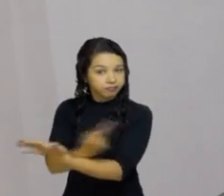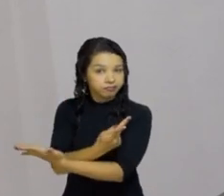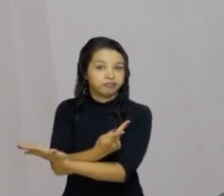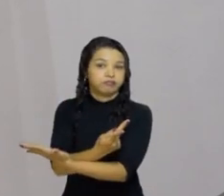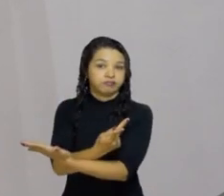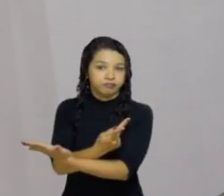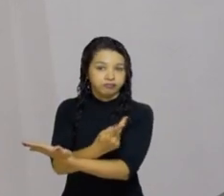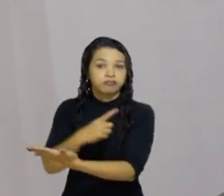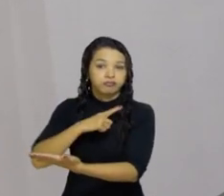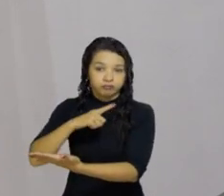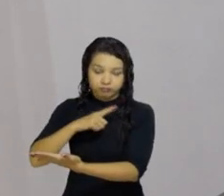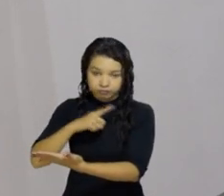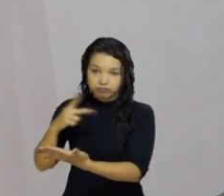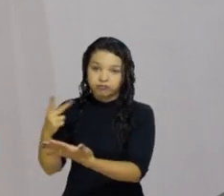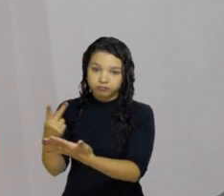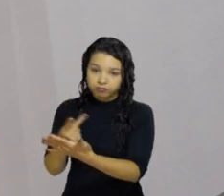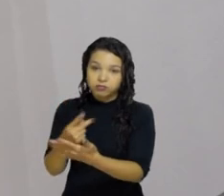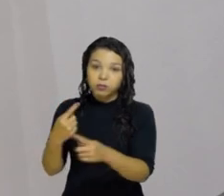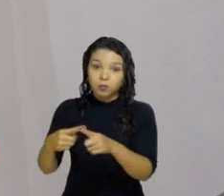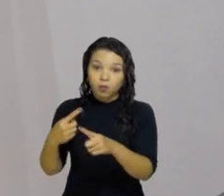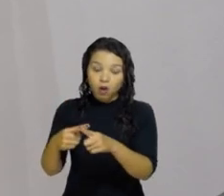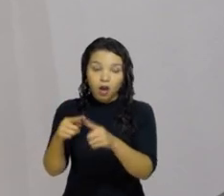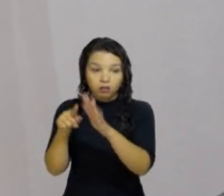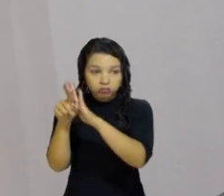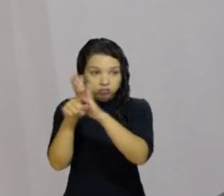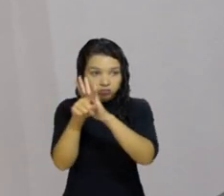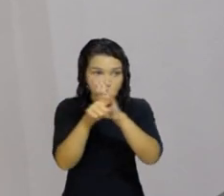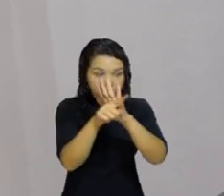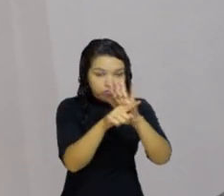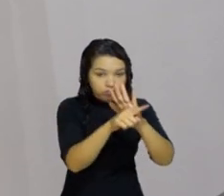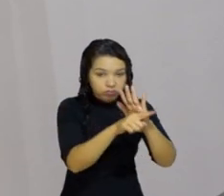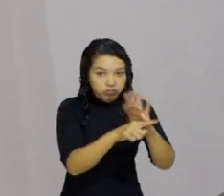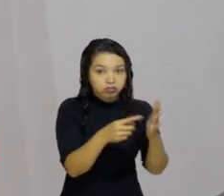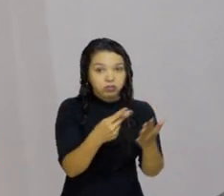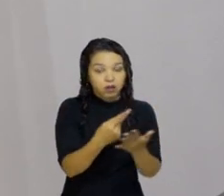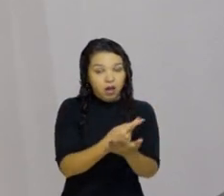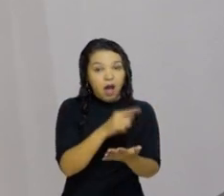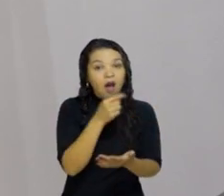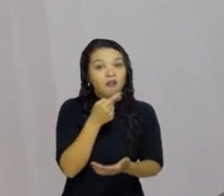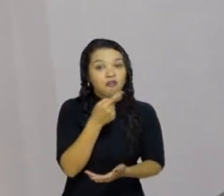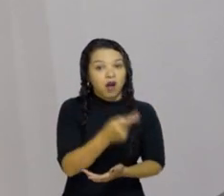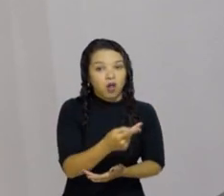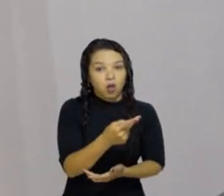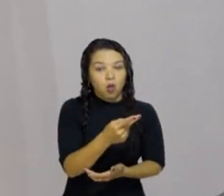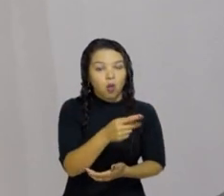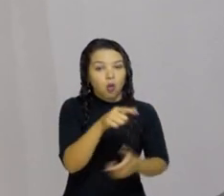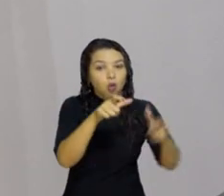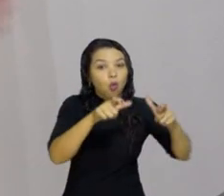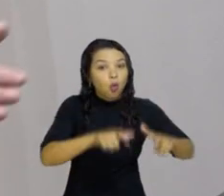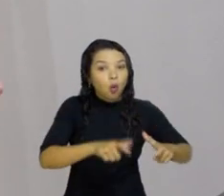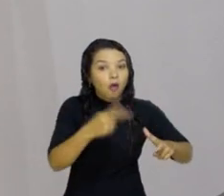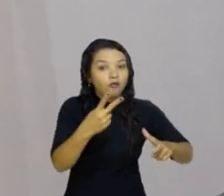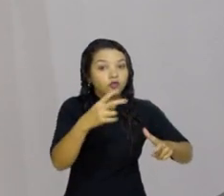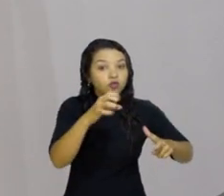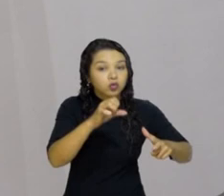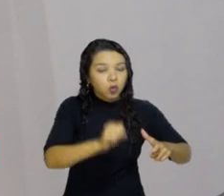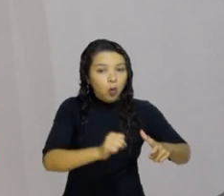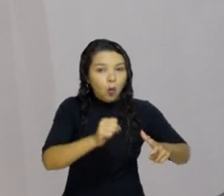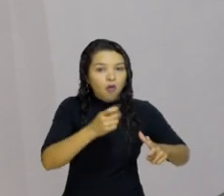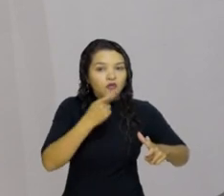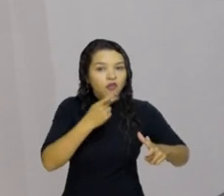daquela encosta do ponto 28, mantido em nível baixo, risco 1, de 2018